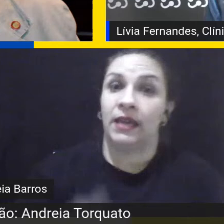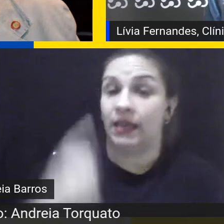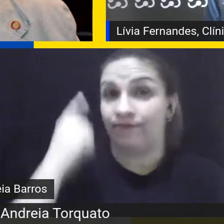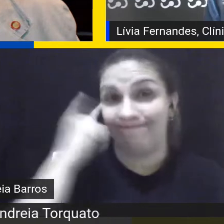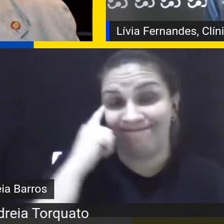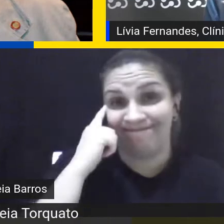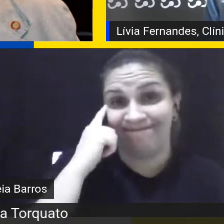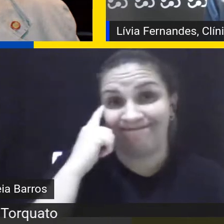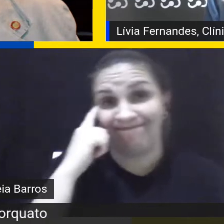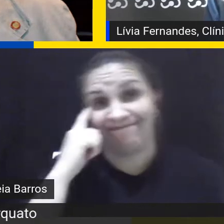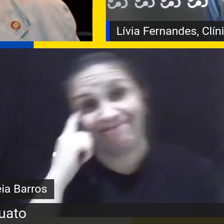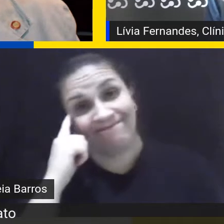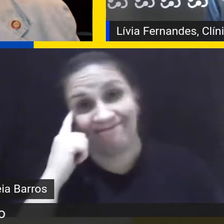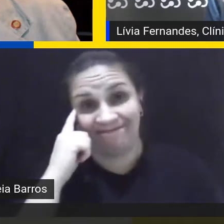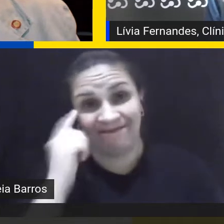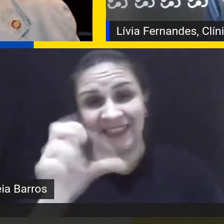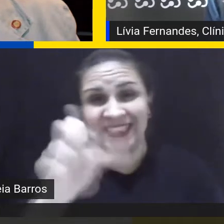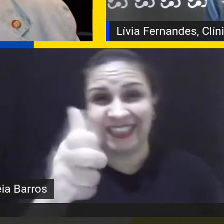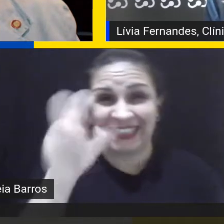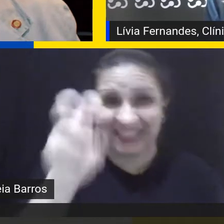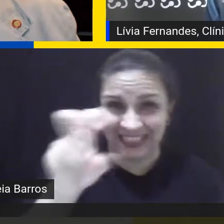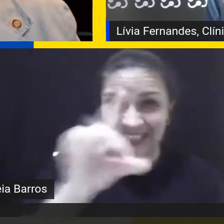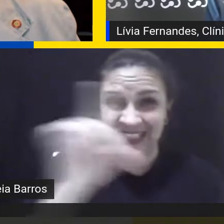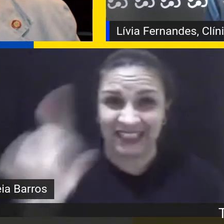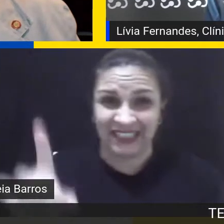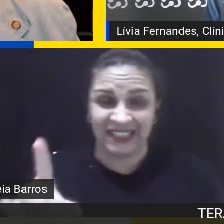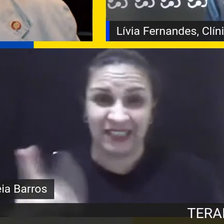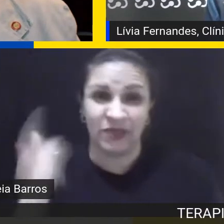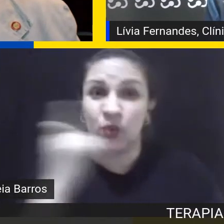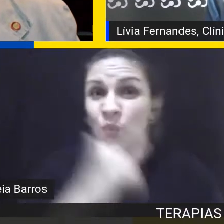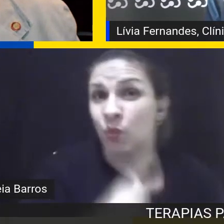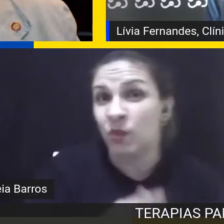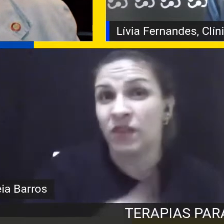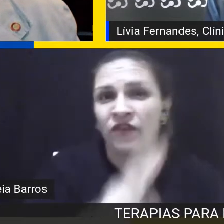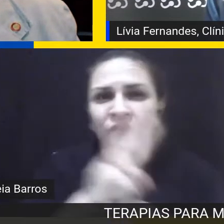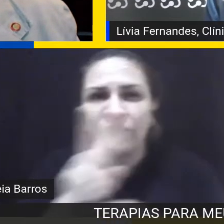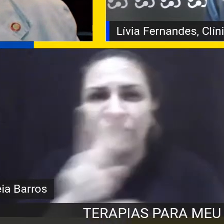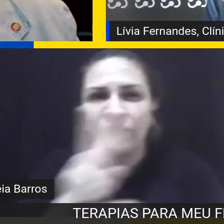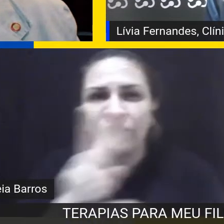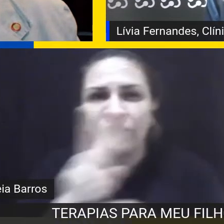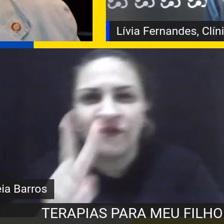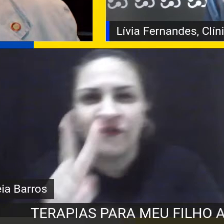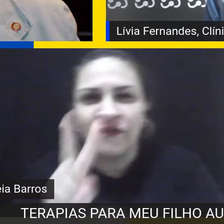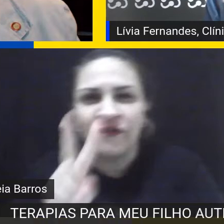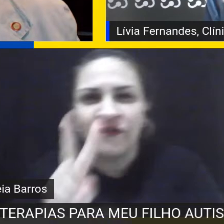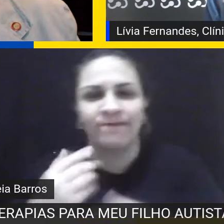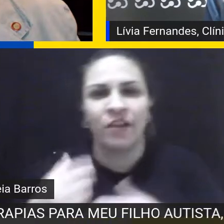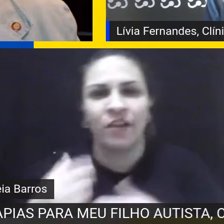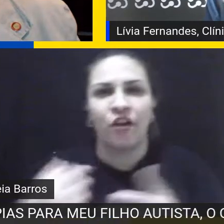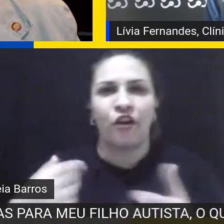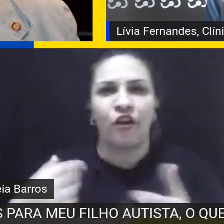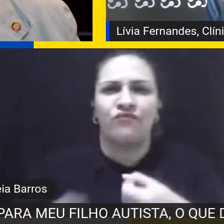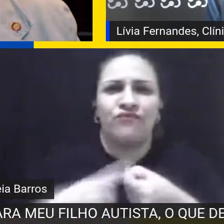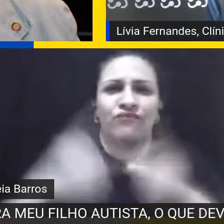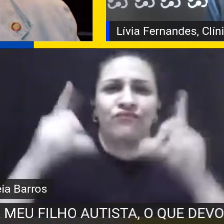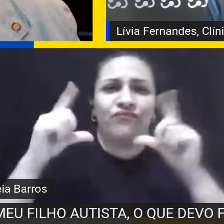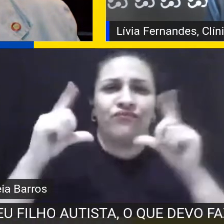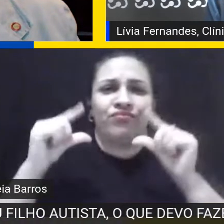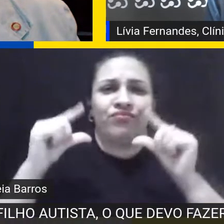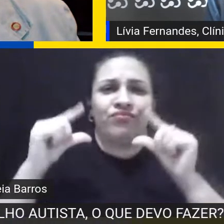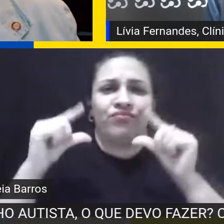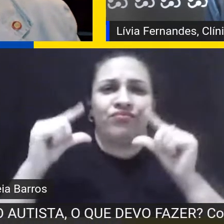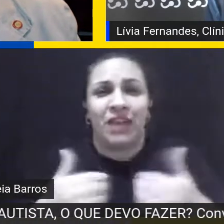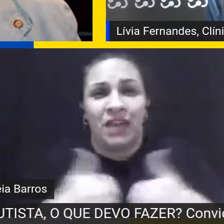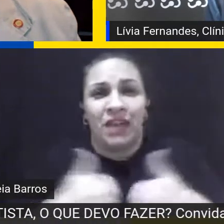Com 15 dias, a gente conseguiu ver muita regressão. Tinha criança, relato de pais, que